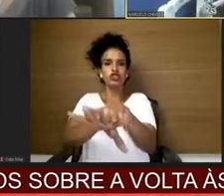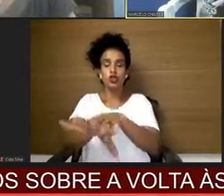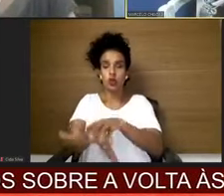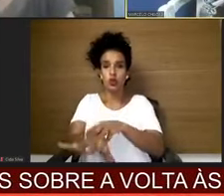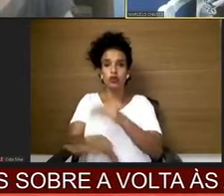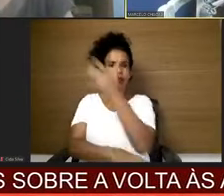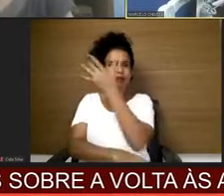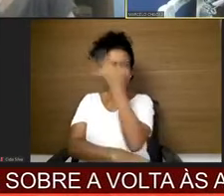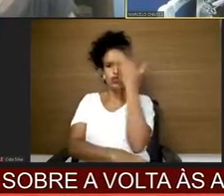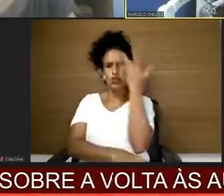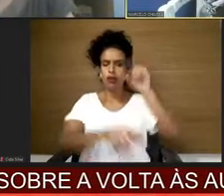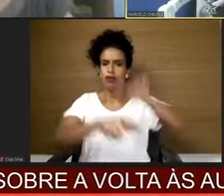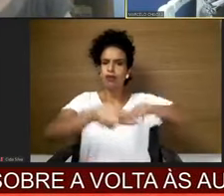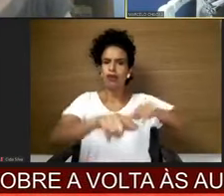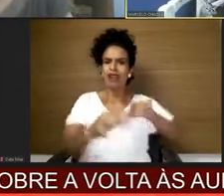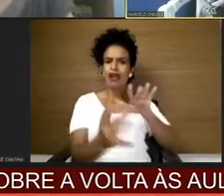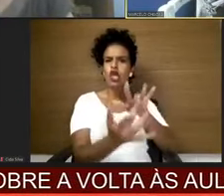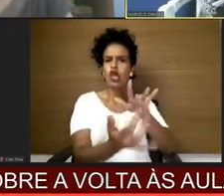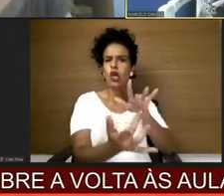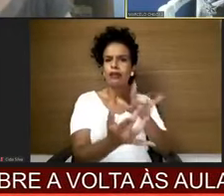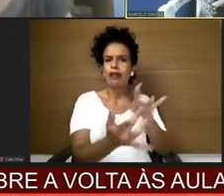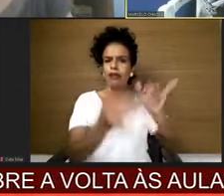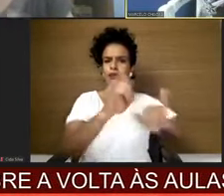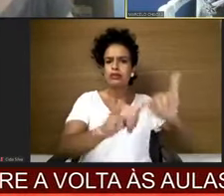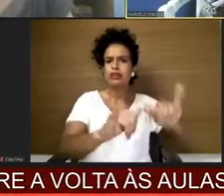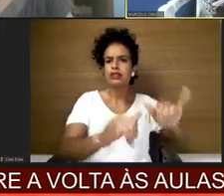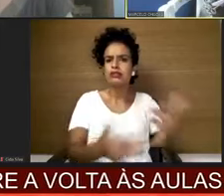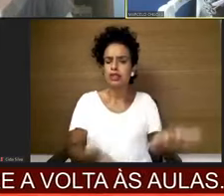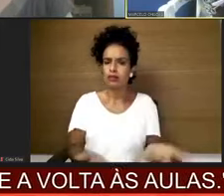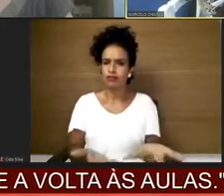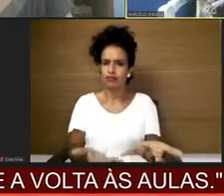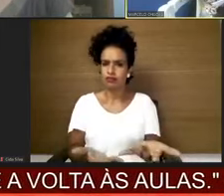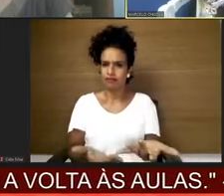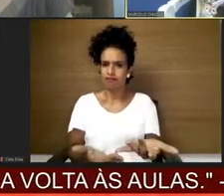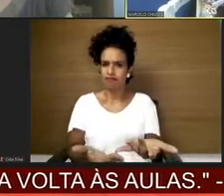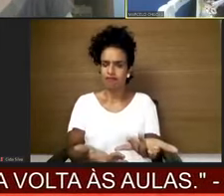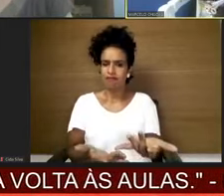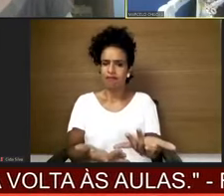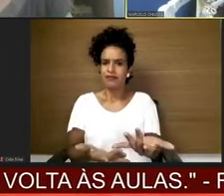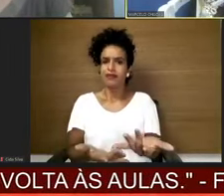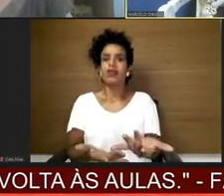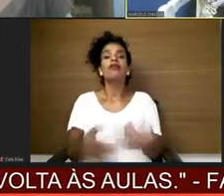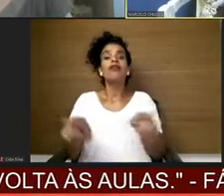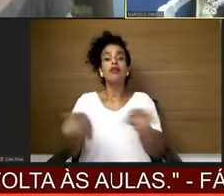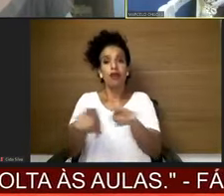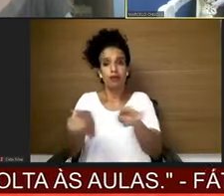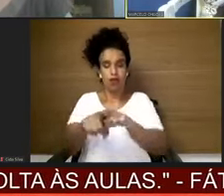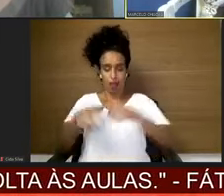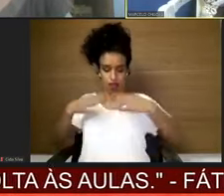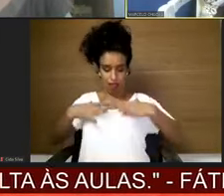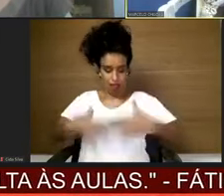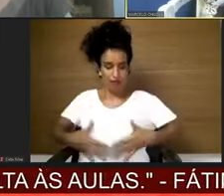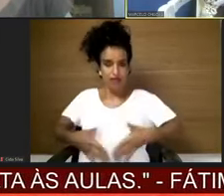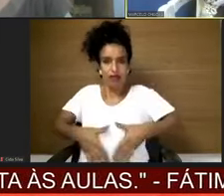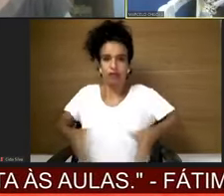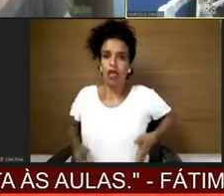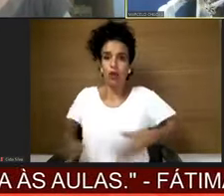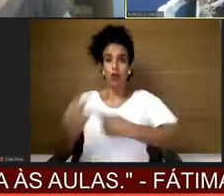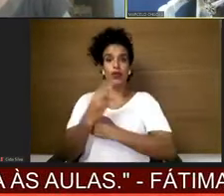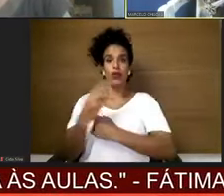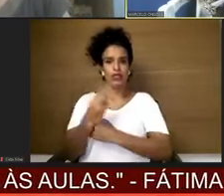exemplo, tá? Luva para quem trabalhava com produto químico. Avental e touca para quem trabalhava